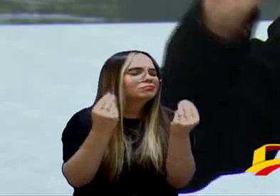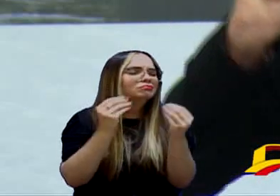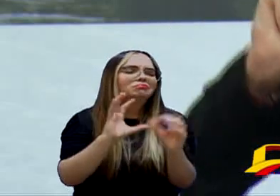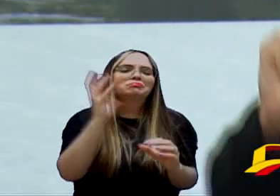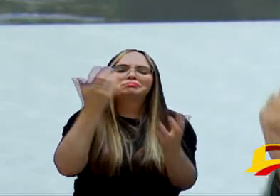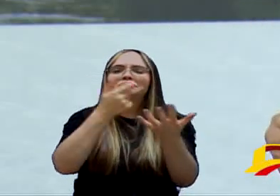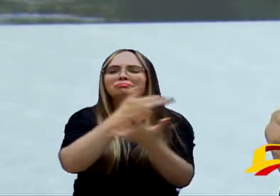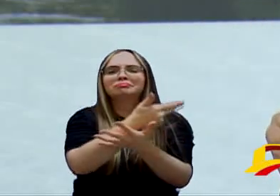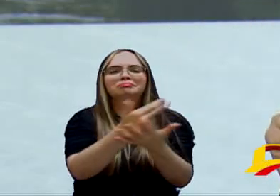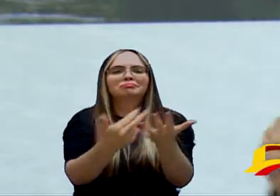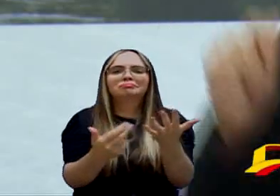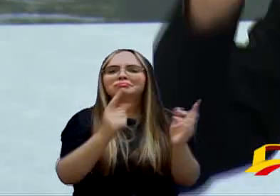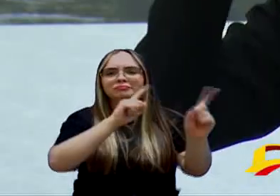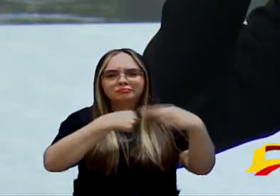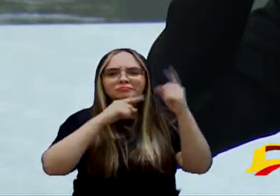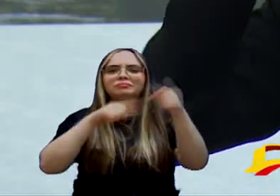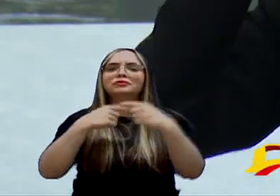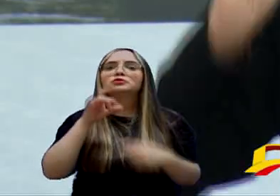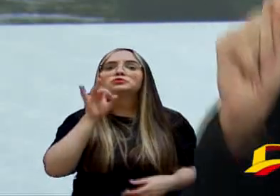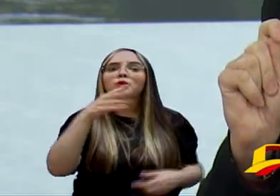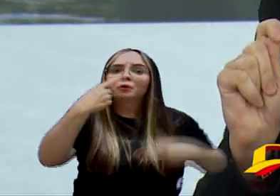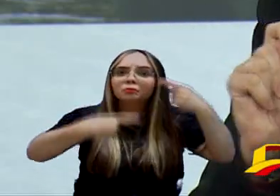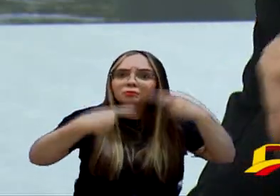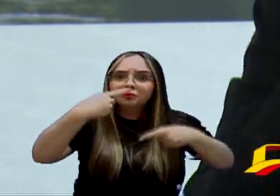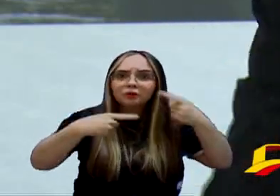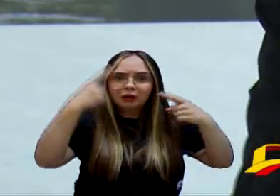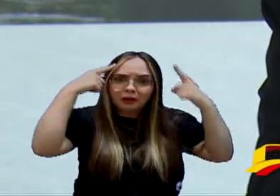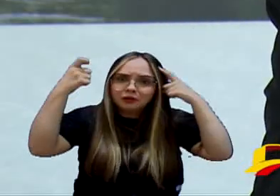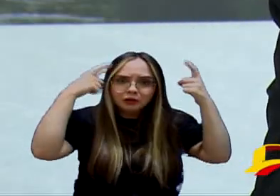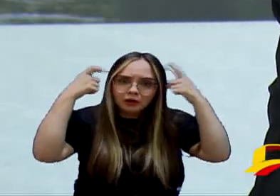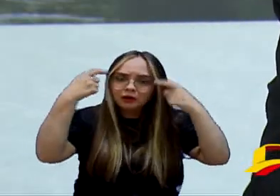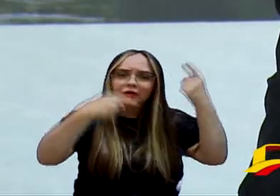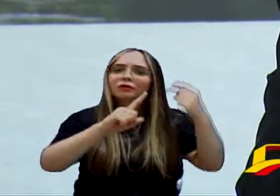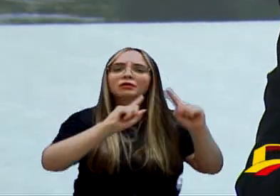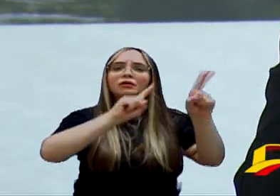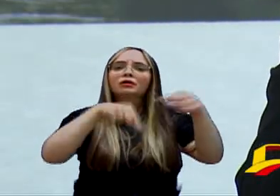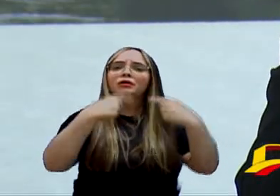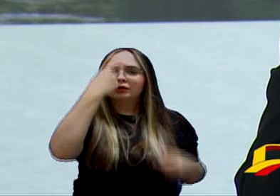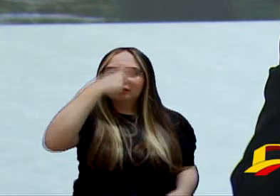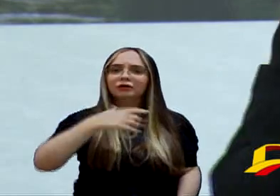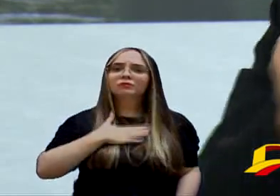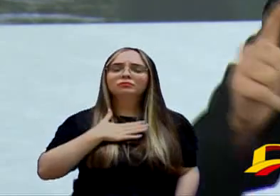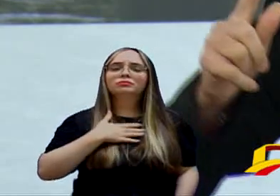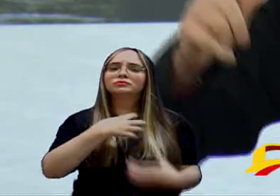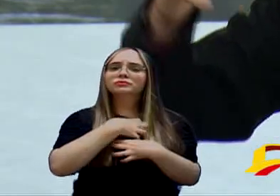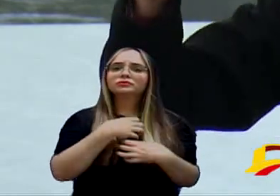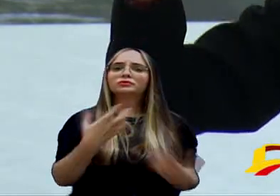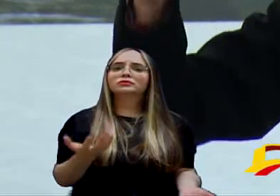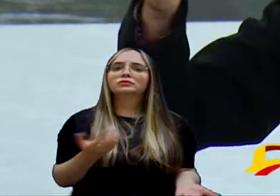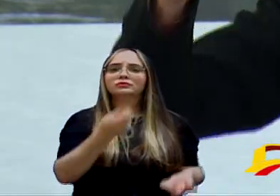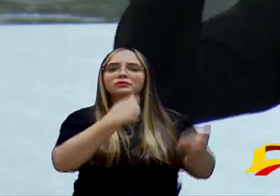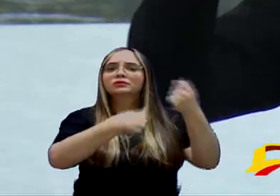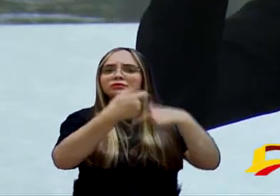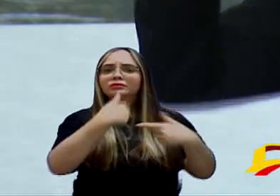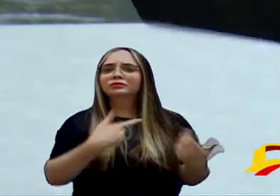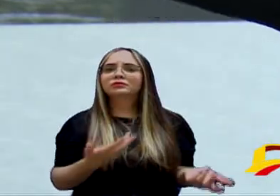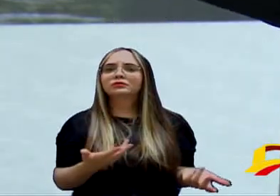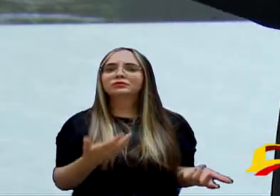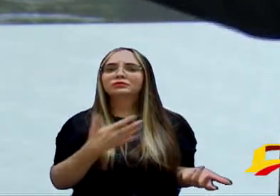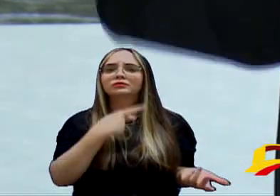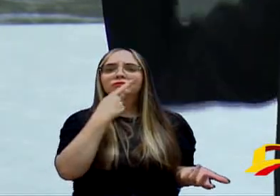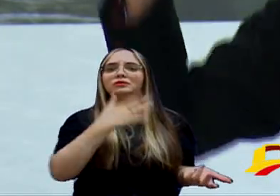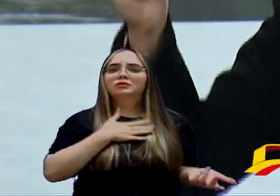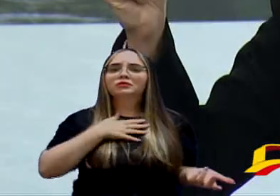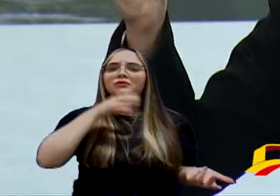atacou não na questão política não Nas questões as ideias ele me atacou na questão moral dizendo que eu sou é